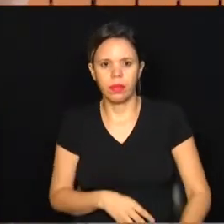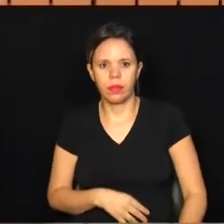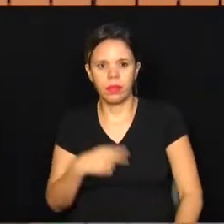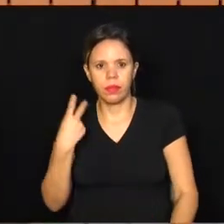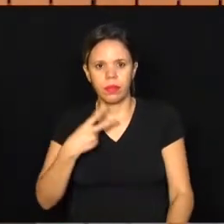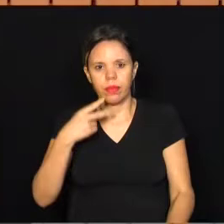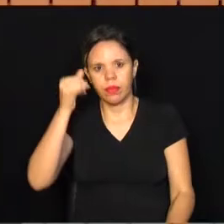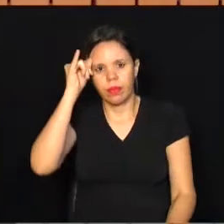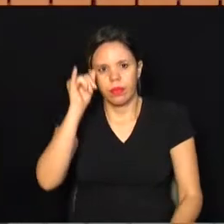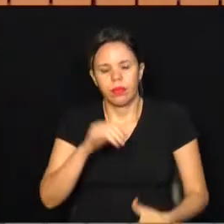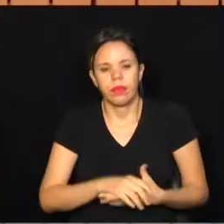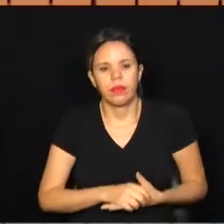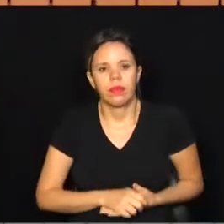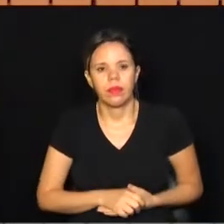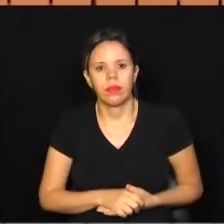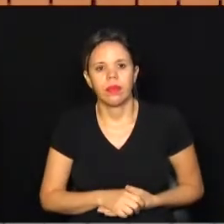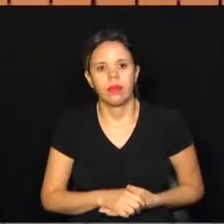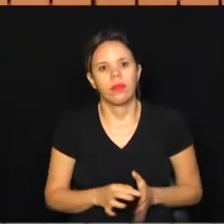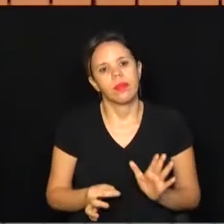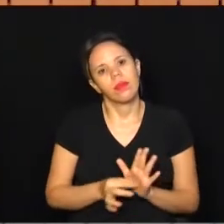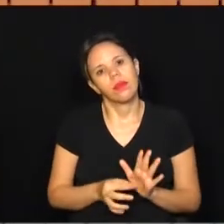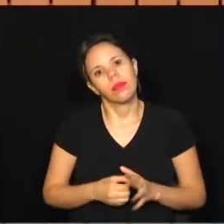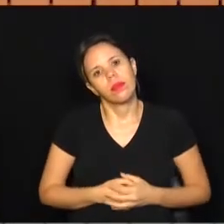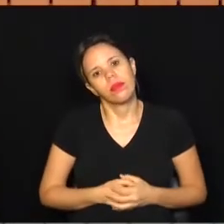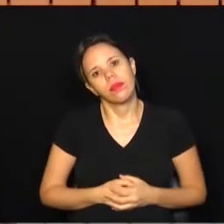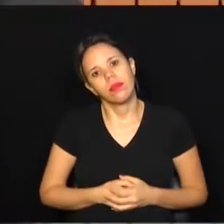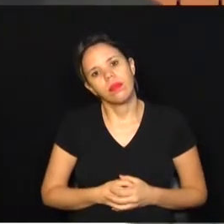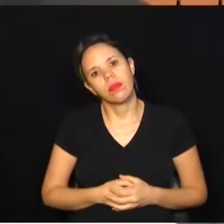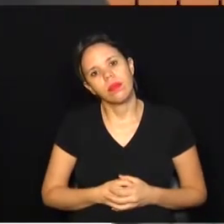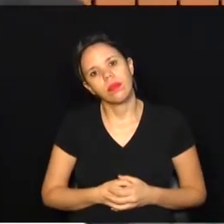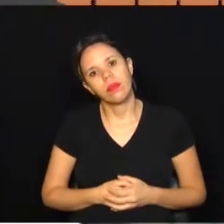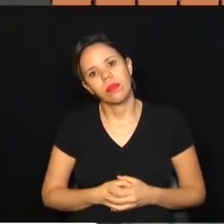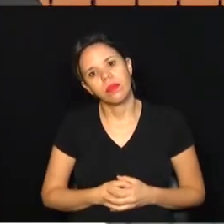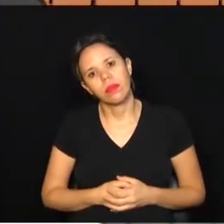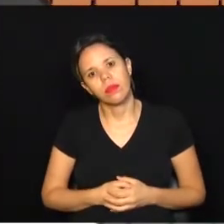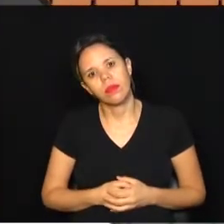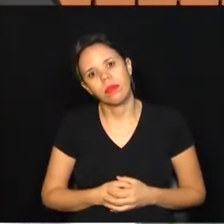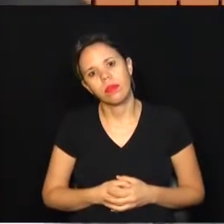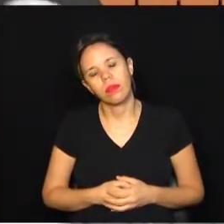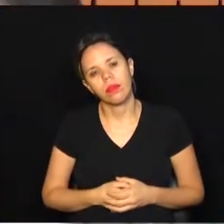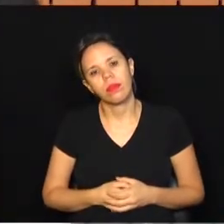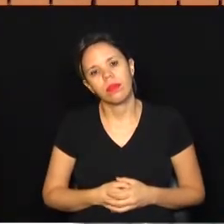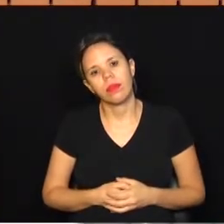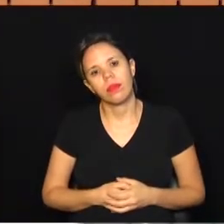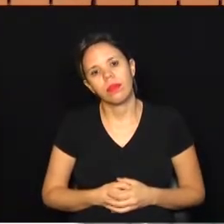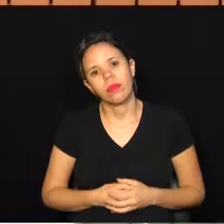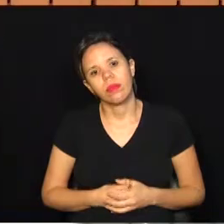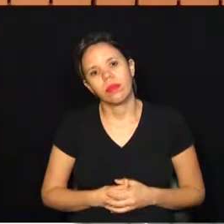vereador Paulo Búfalo para suas considerações. Paulo, seus questionamentos.